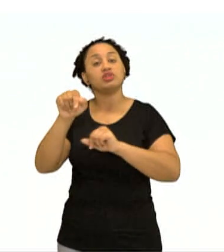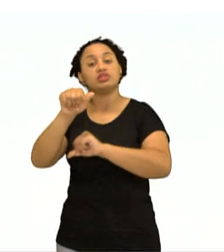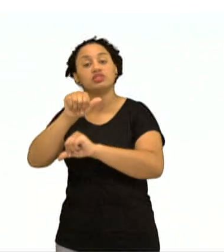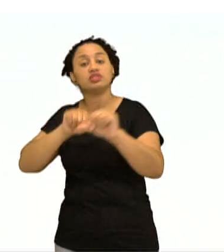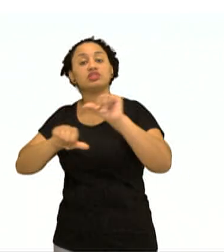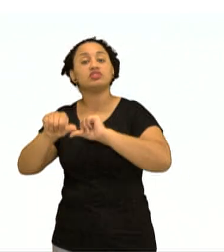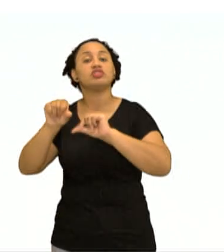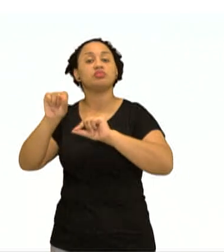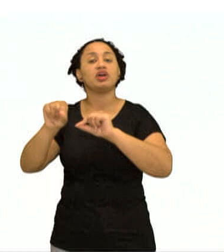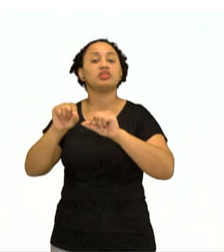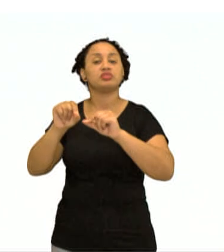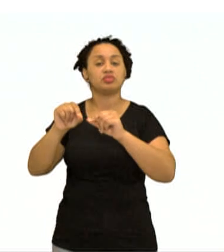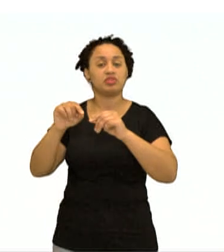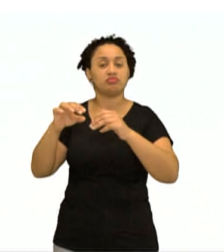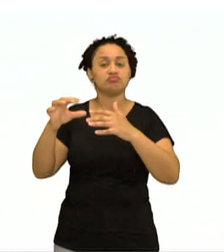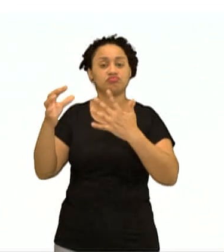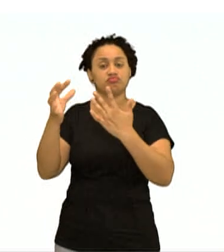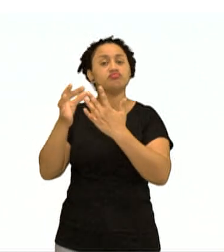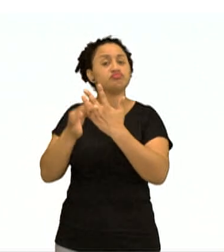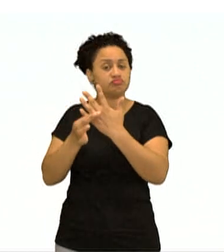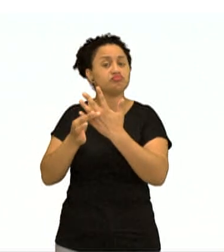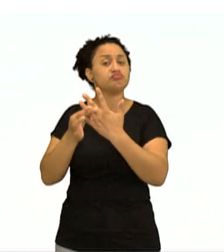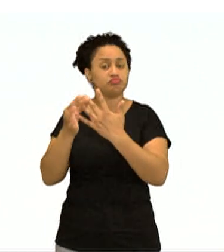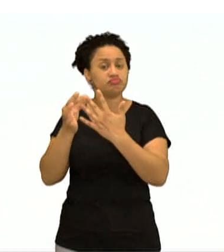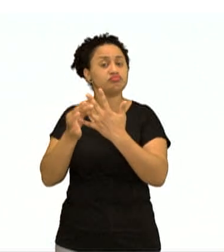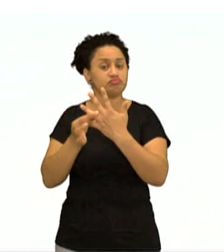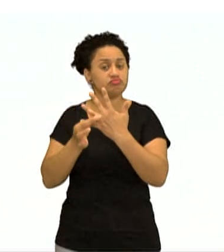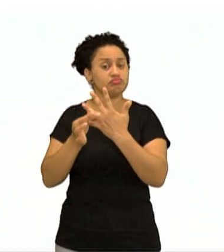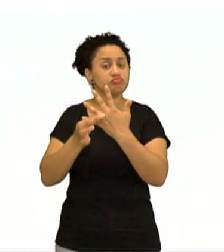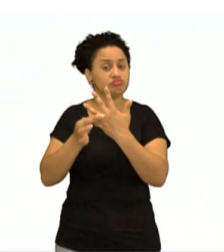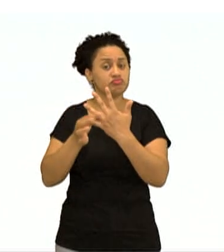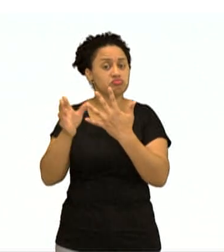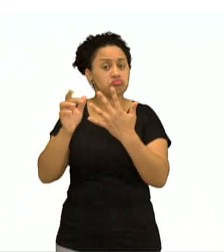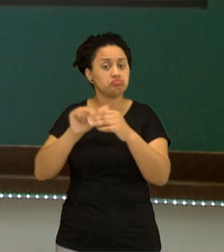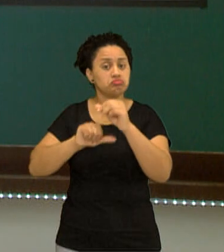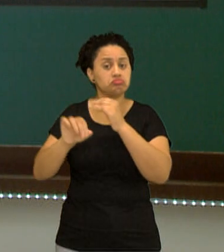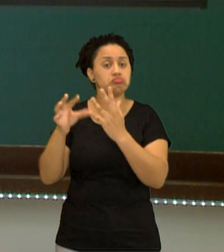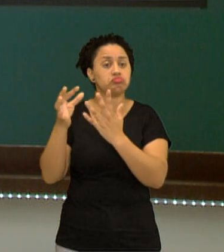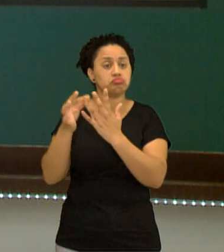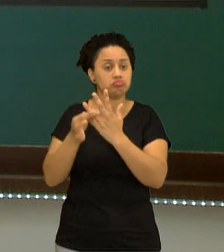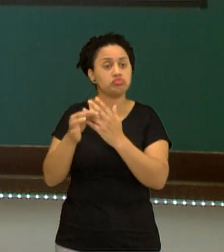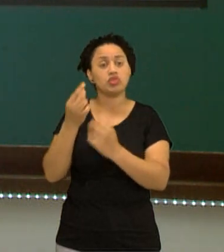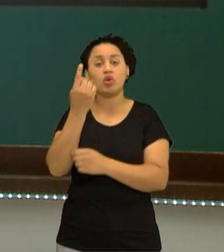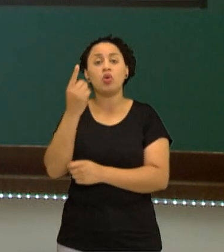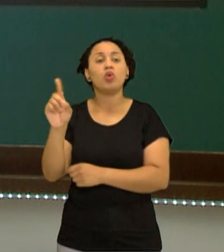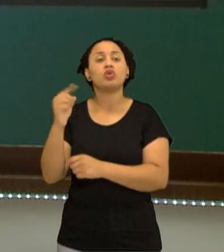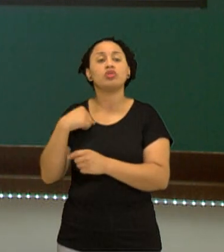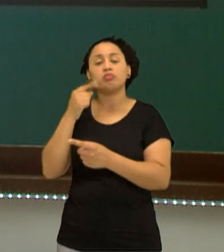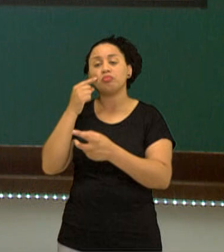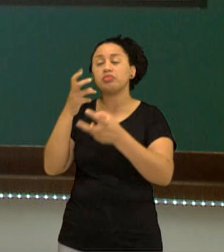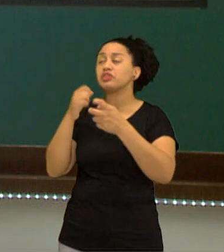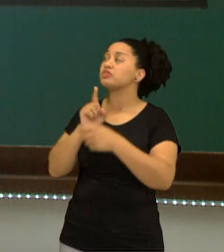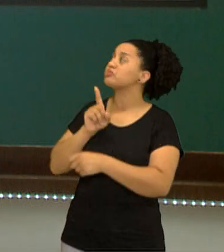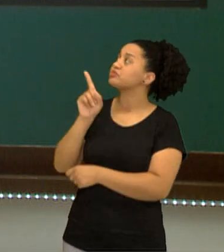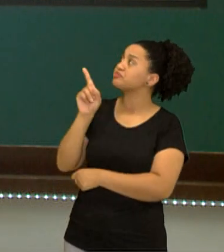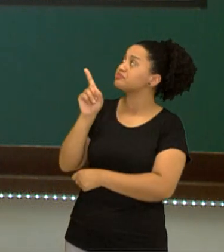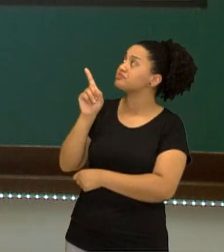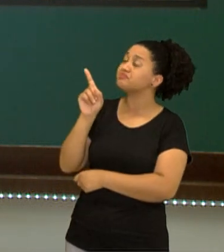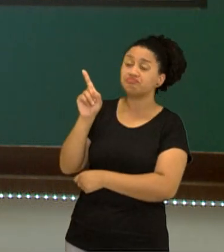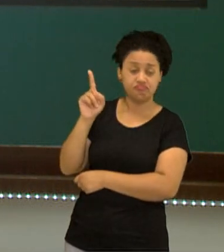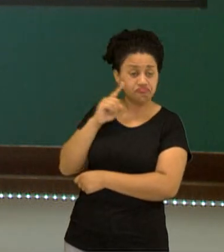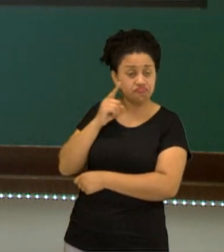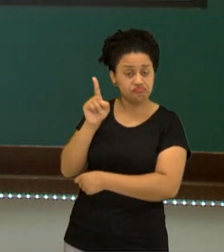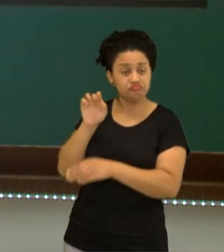em objetos com utilidade para os seres humanos. Um anel. E no último caso, olha lá uma mobília de